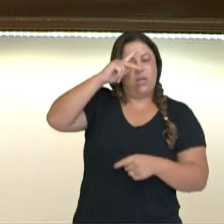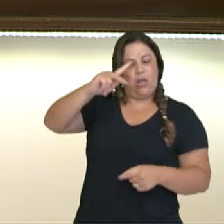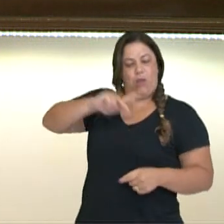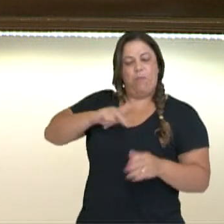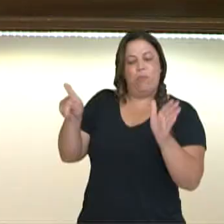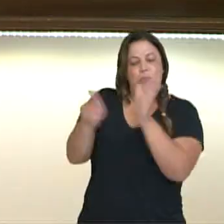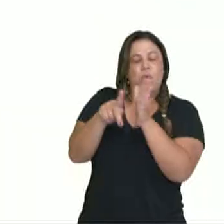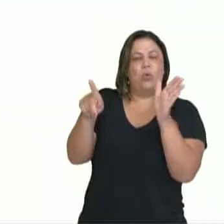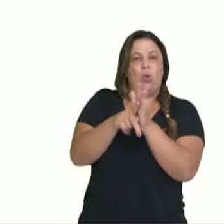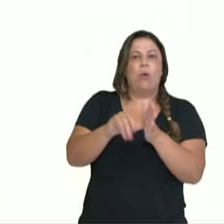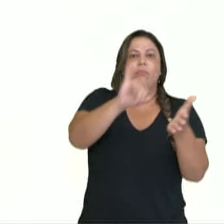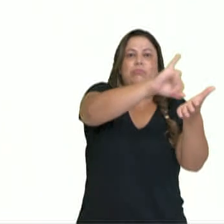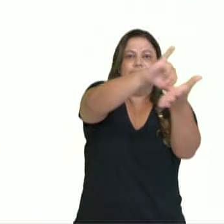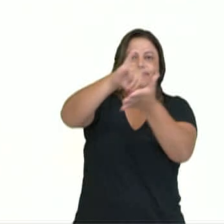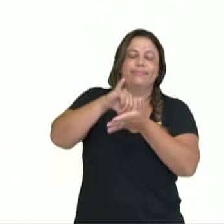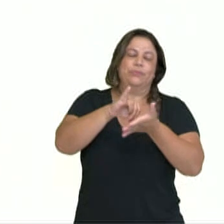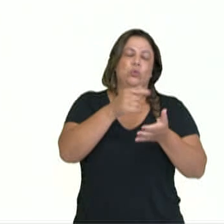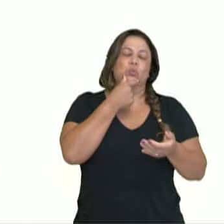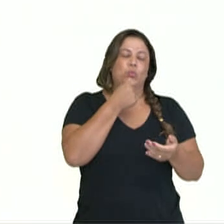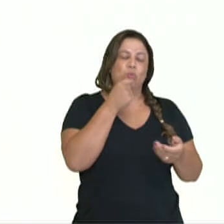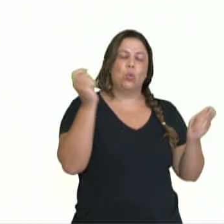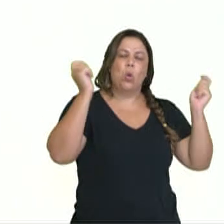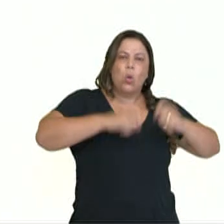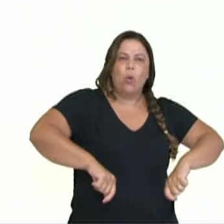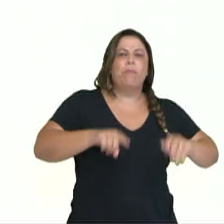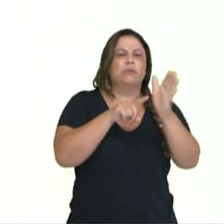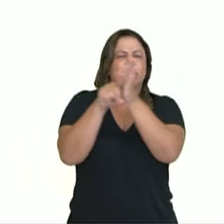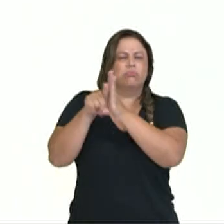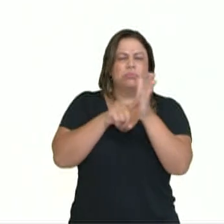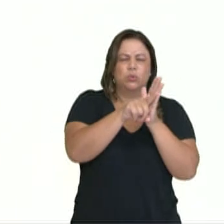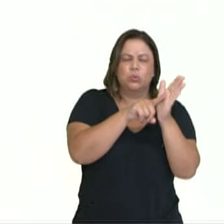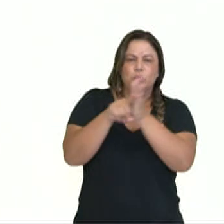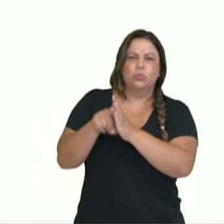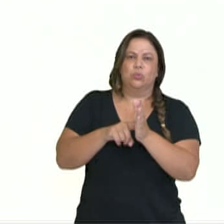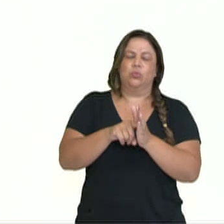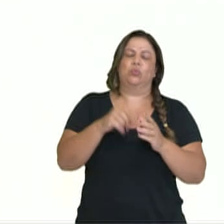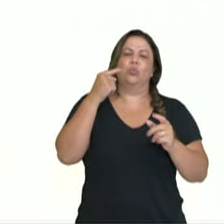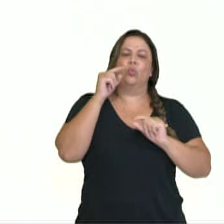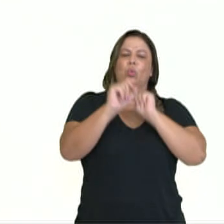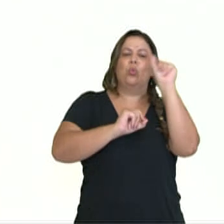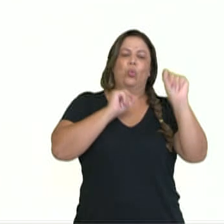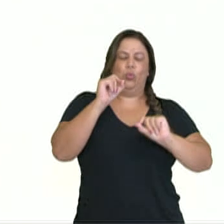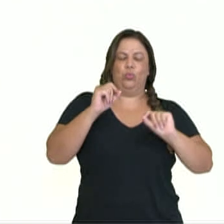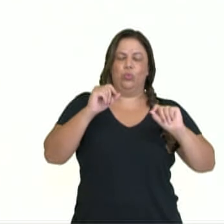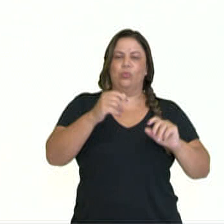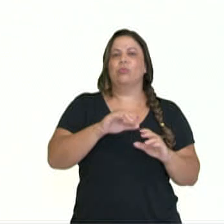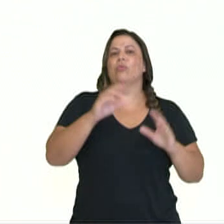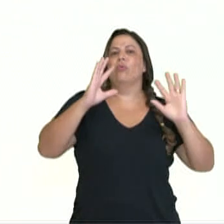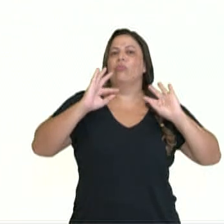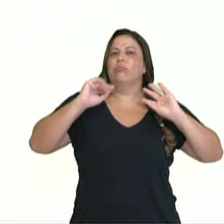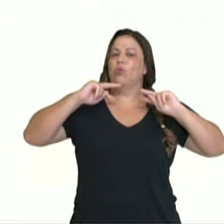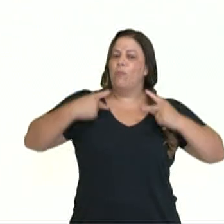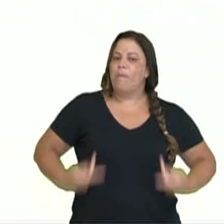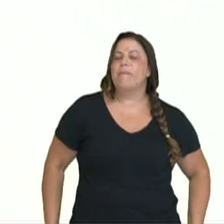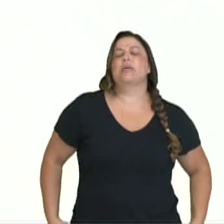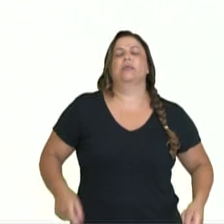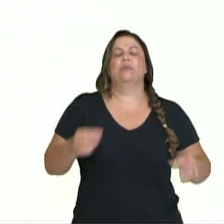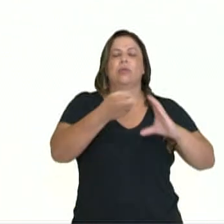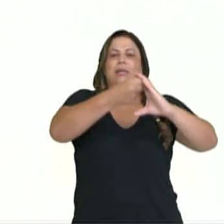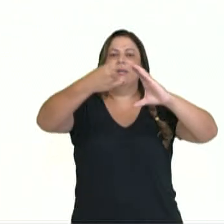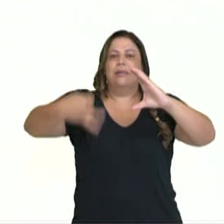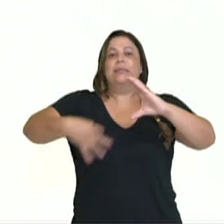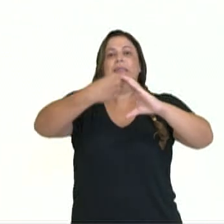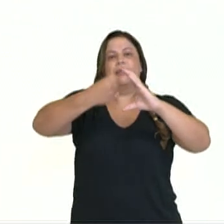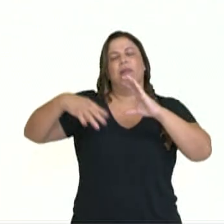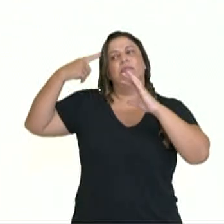de Leonardo da Vinci que mostra o estudo da anatomia do corpo de um homem, ok? Então as características: